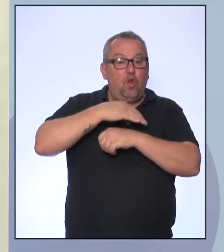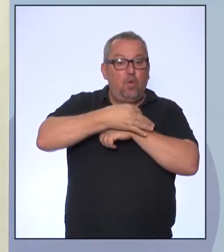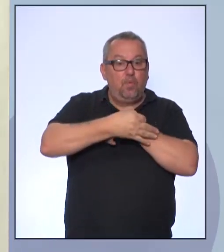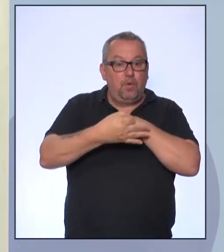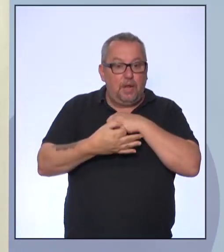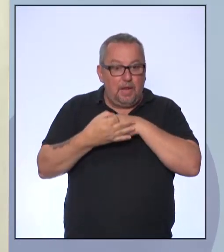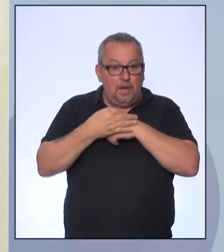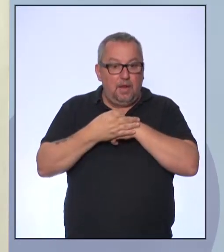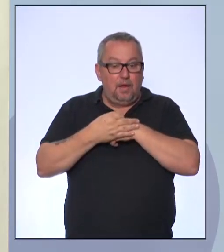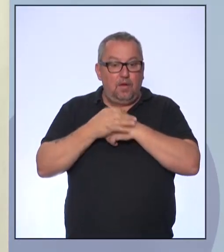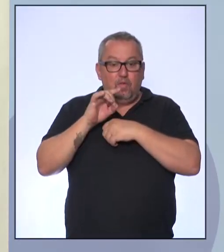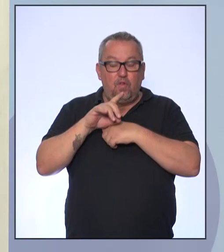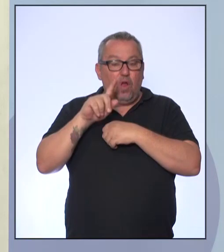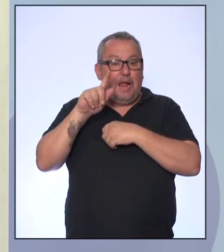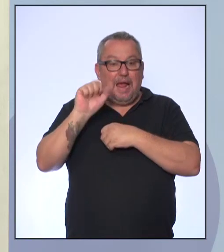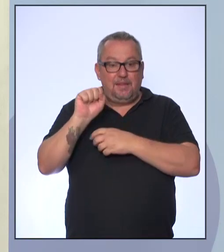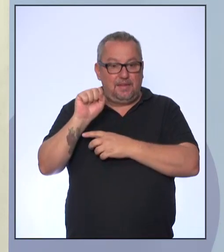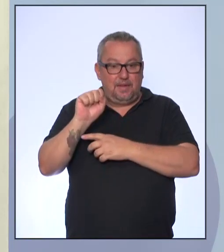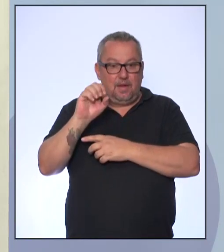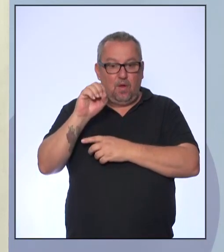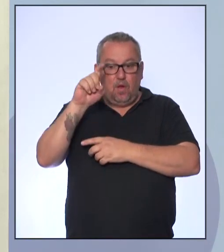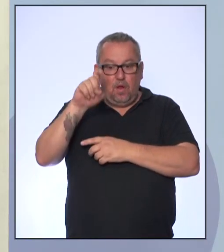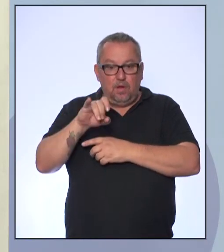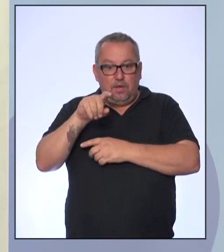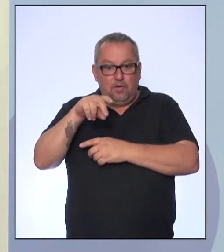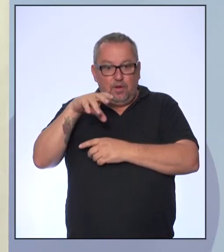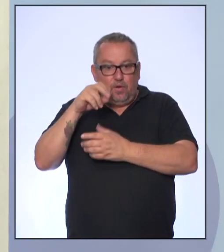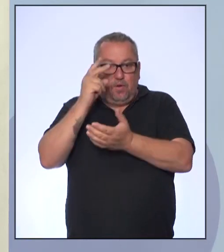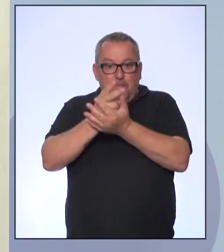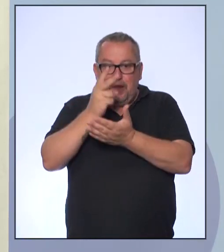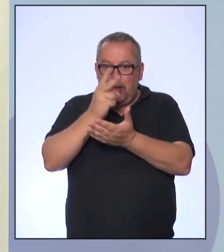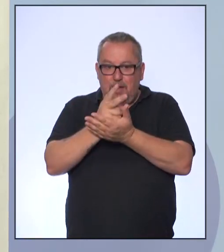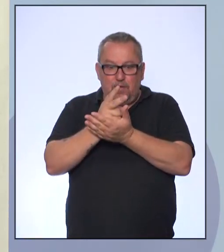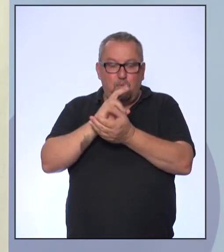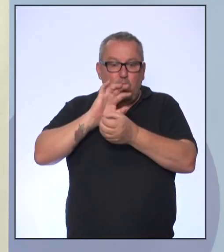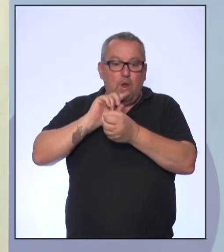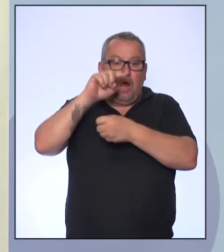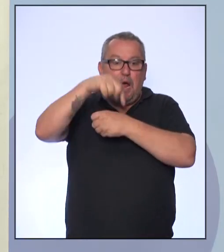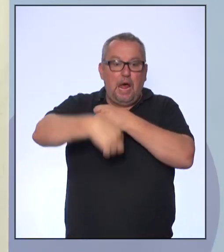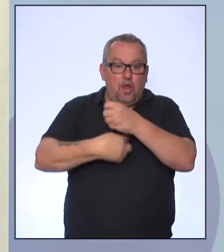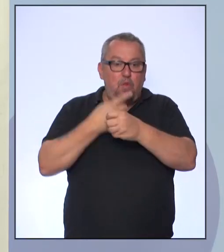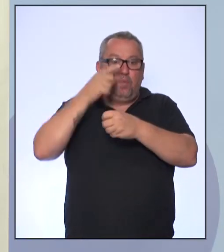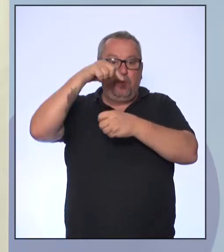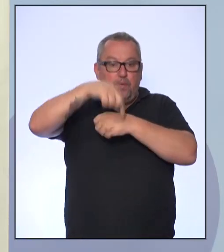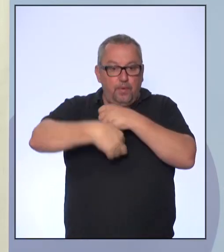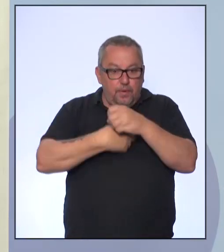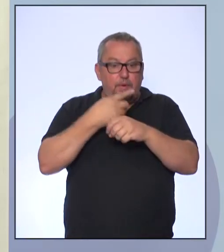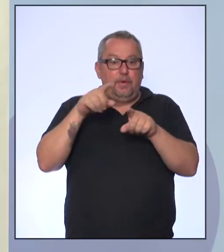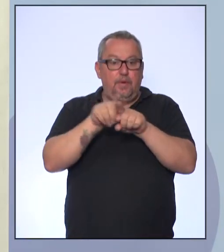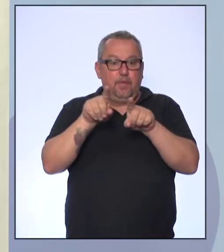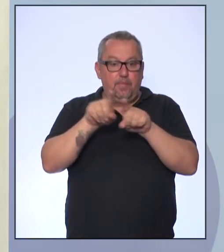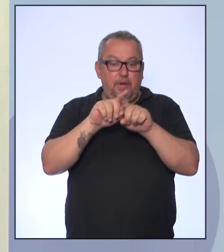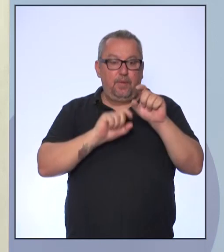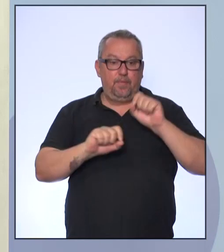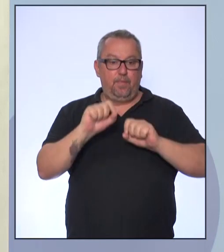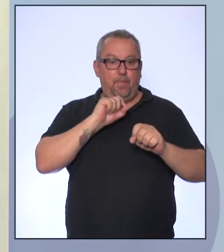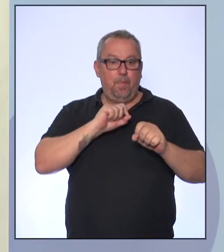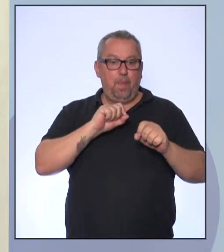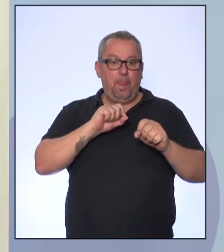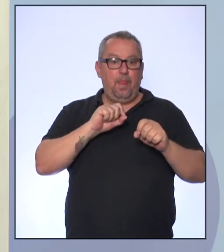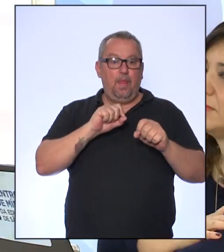gás, só tenho oxigênio, formado pelo mesmo átomo, oxigênio. Agora,